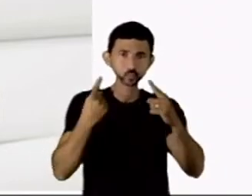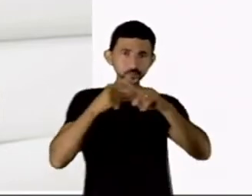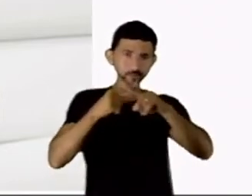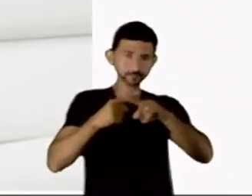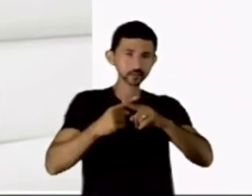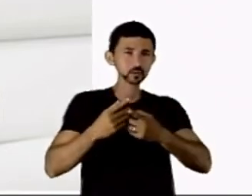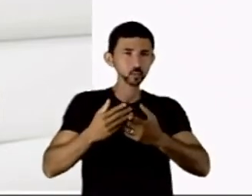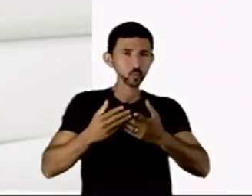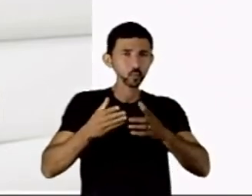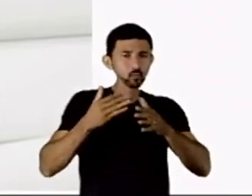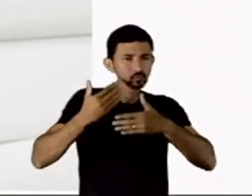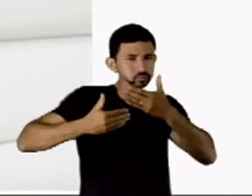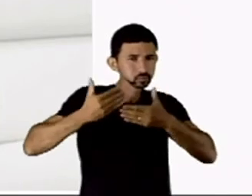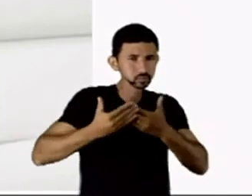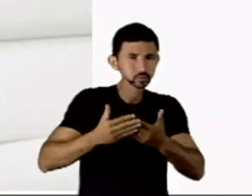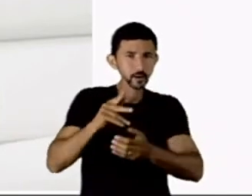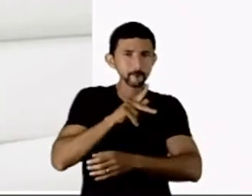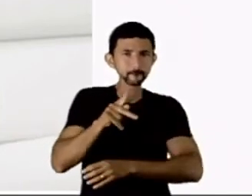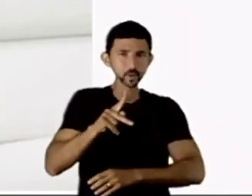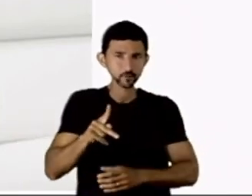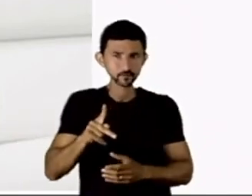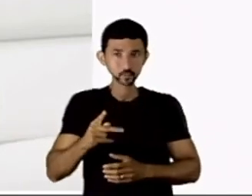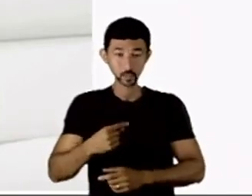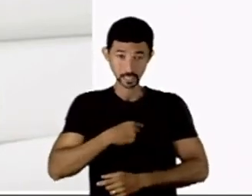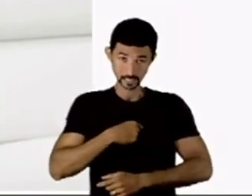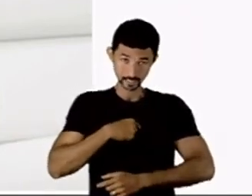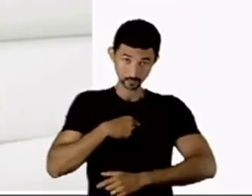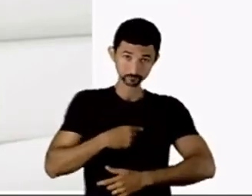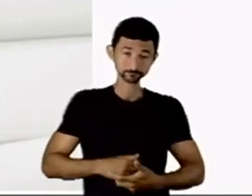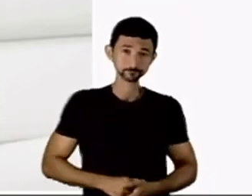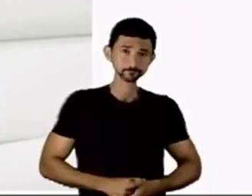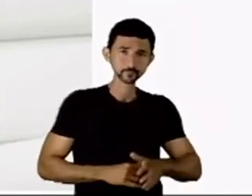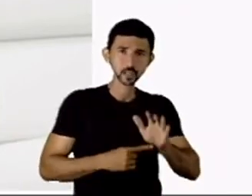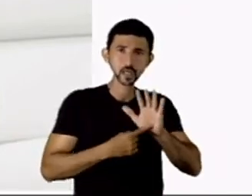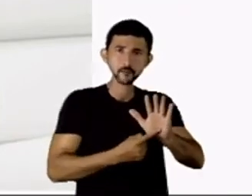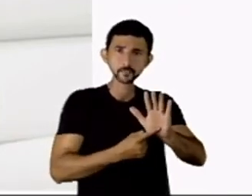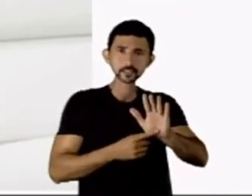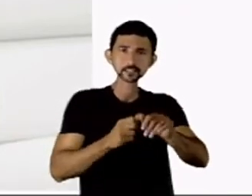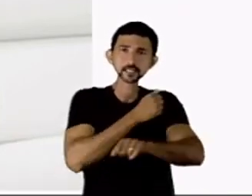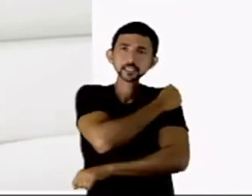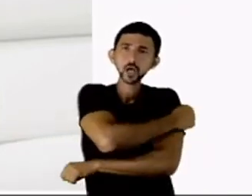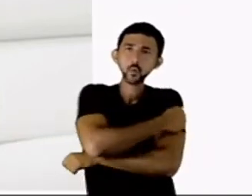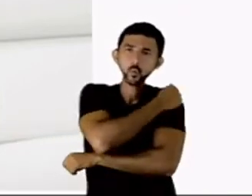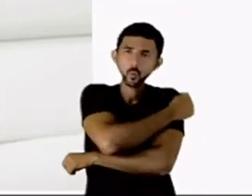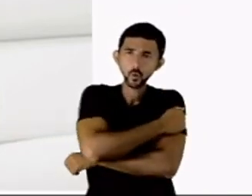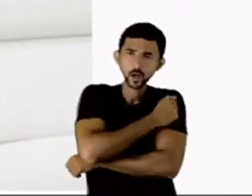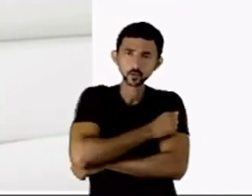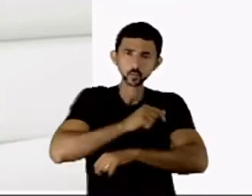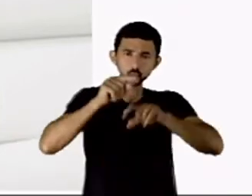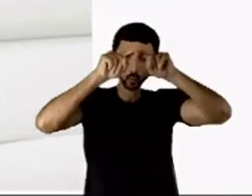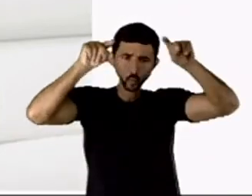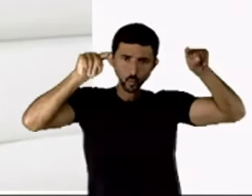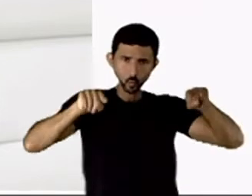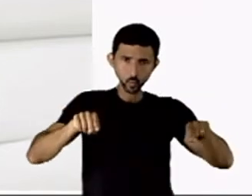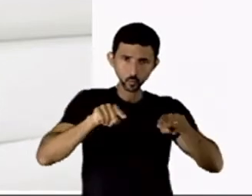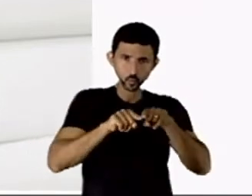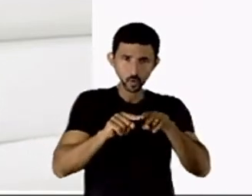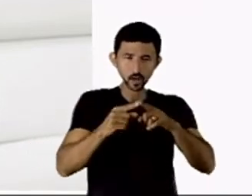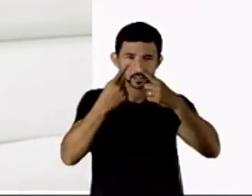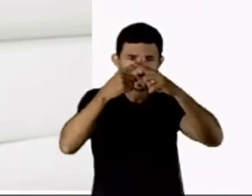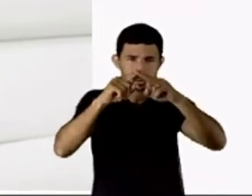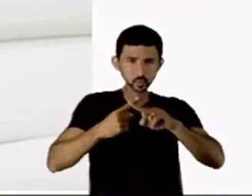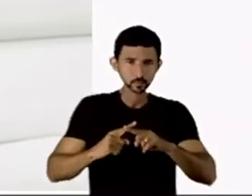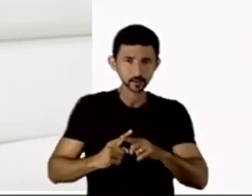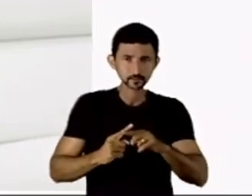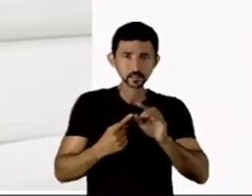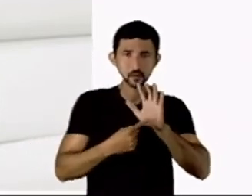que foram passados, a professora, que sou eu apresento aos estudantes um quadro com as multiplicações